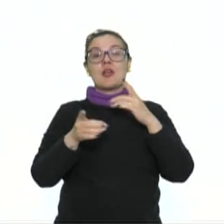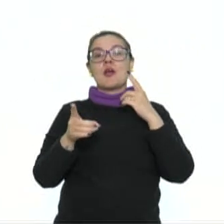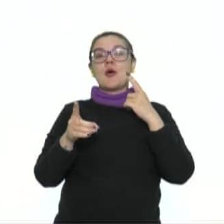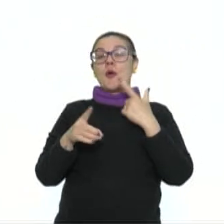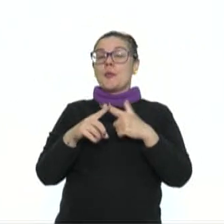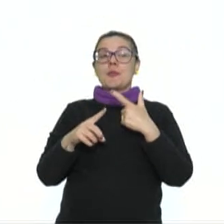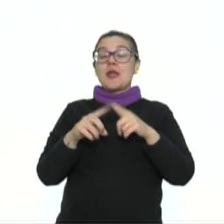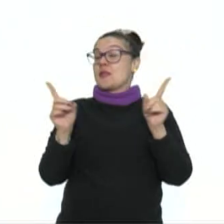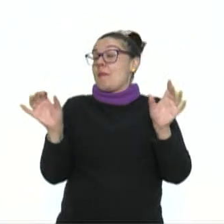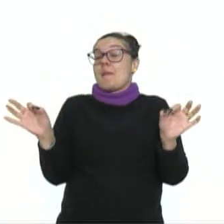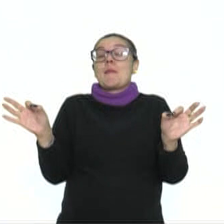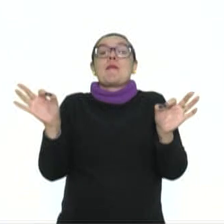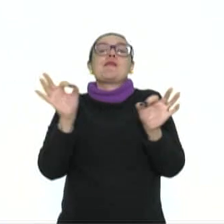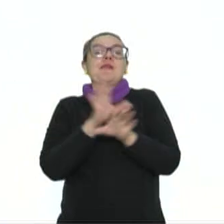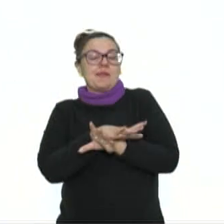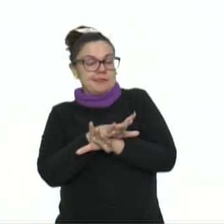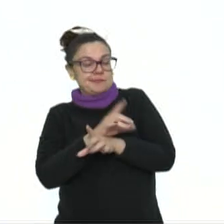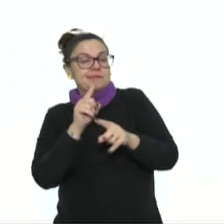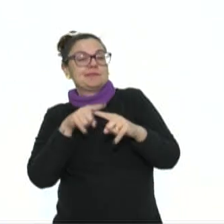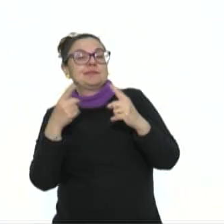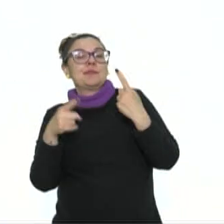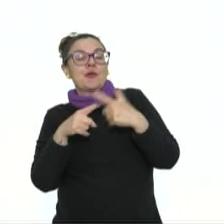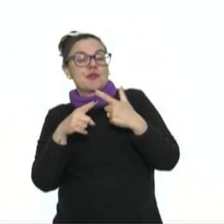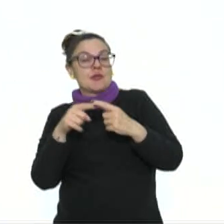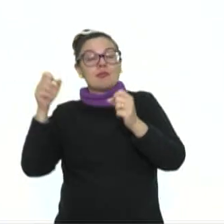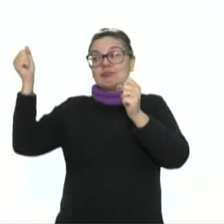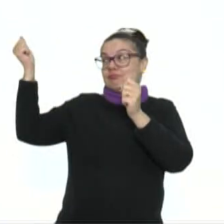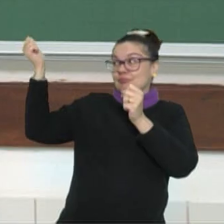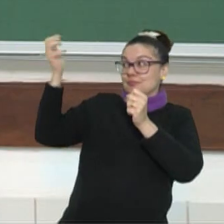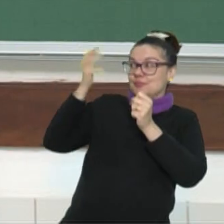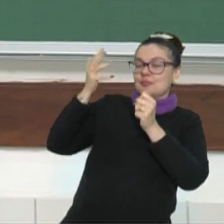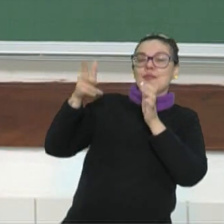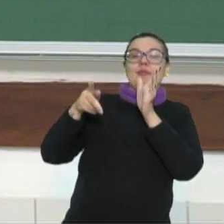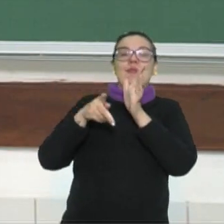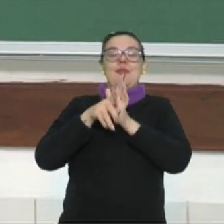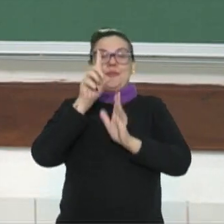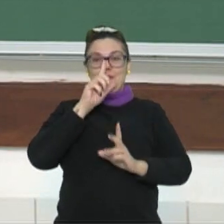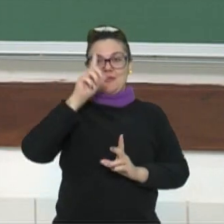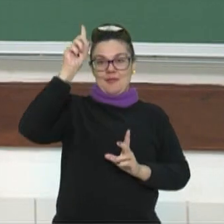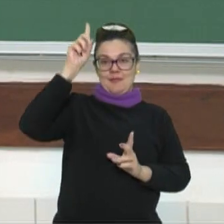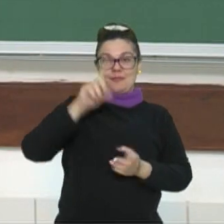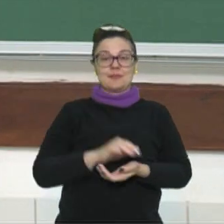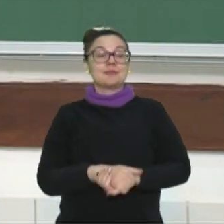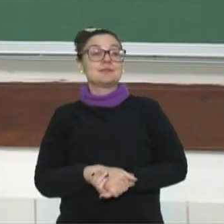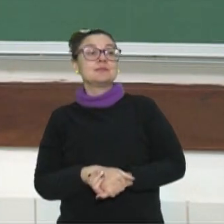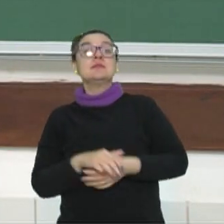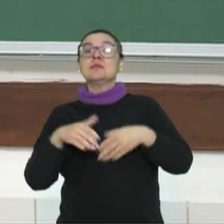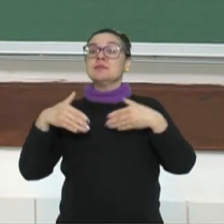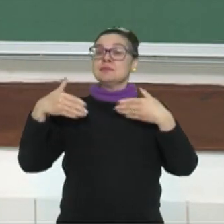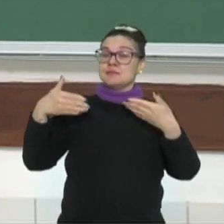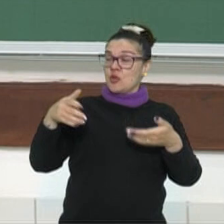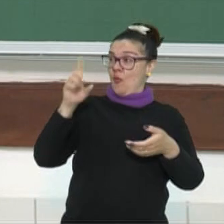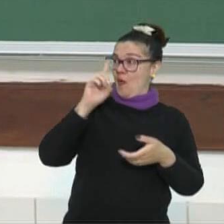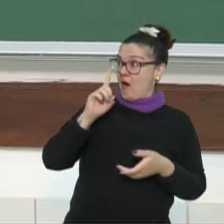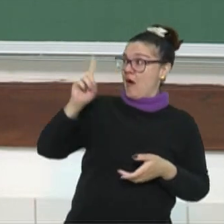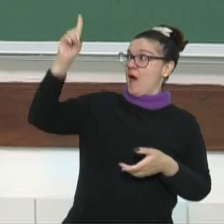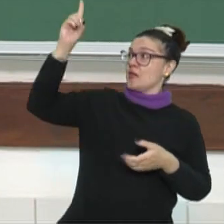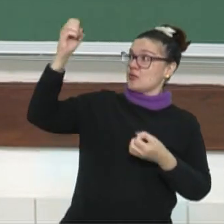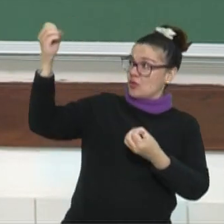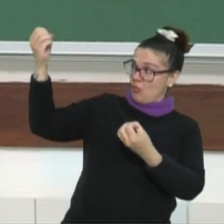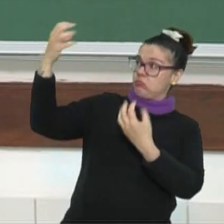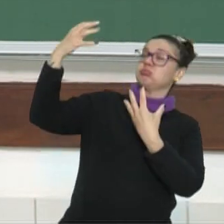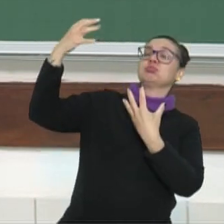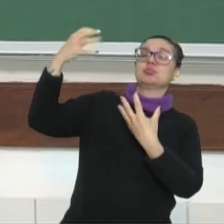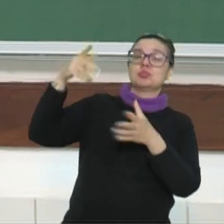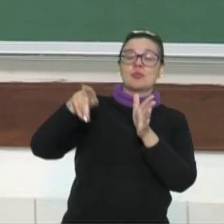sermos imperfeitos, pois recebemos essas ideias de Deus. Ou seja, é justamente Deus que ilumina o ser humano